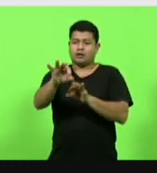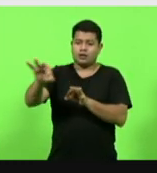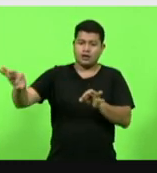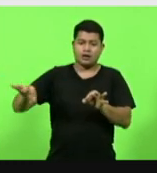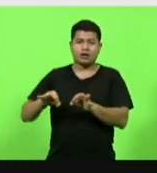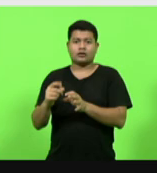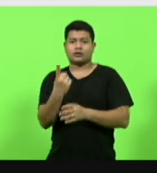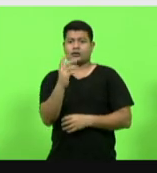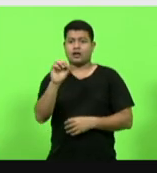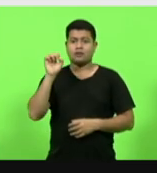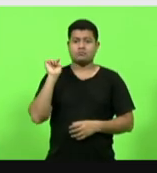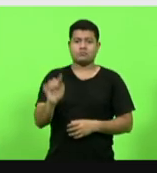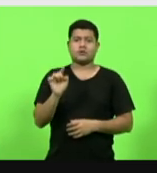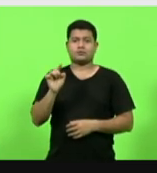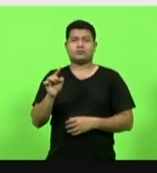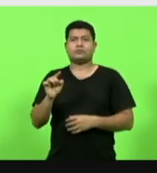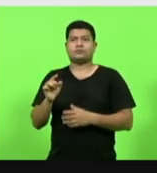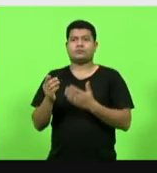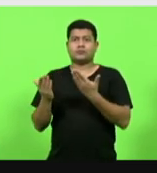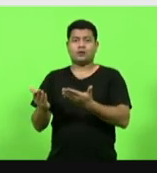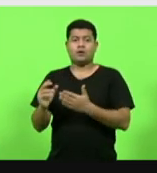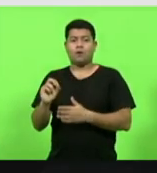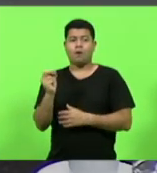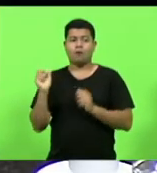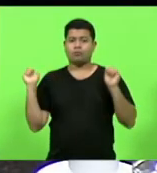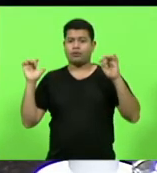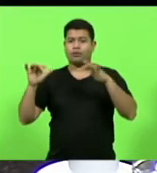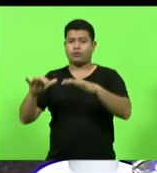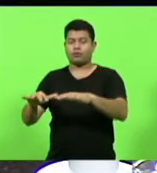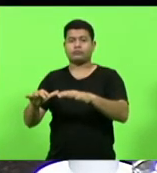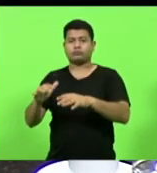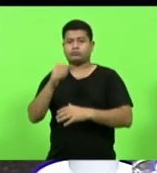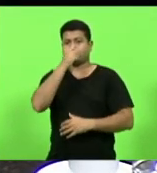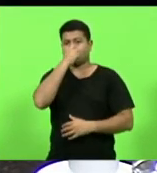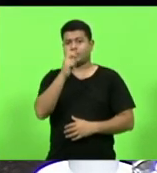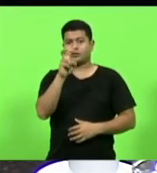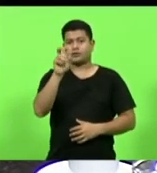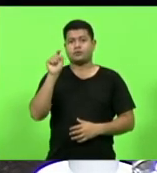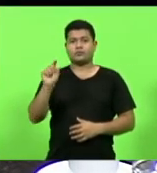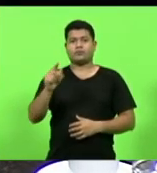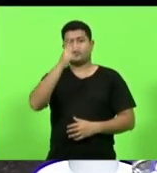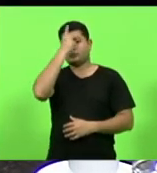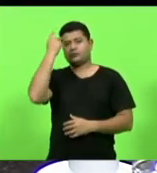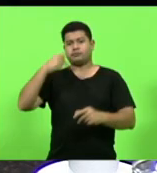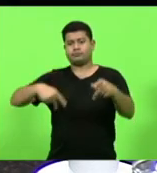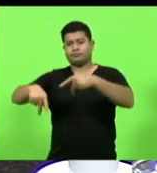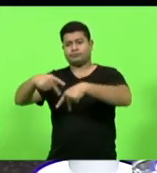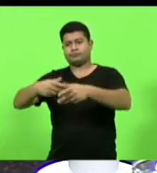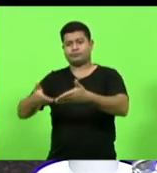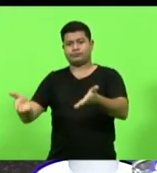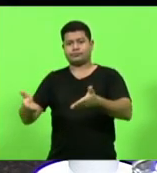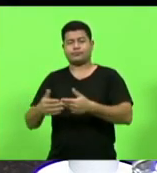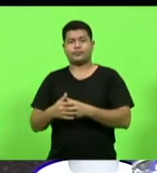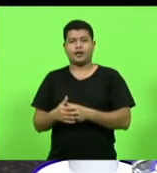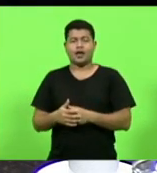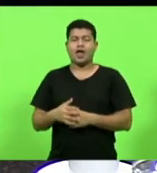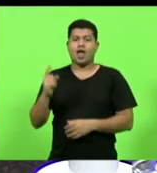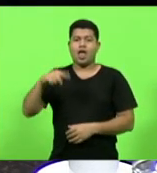ou capacidade pública de no mínimo 5 mil pessoas. Essa é a exigência técnica do edital